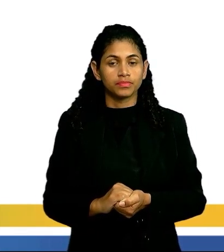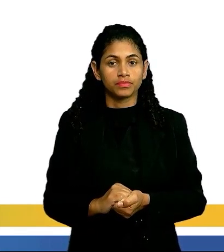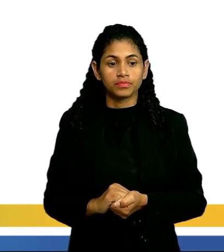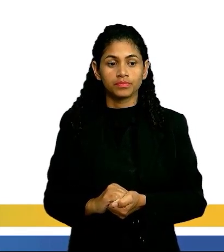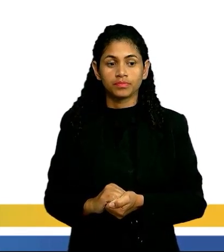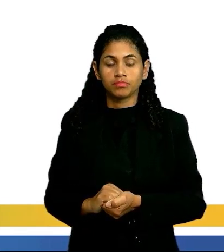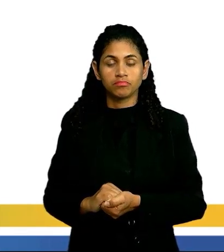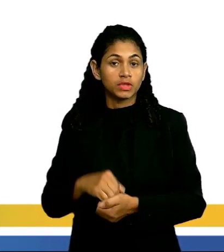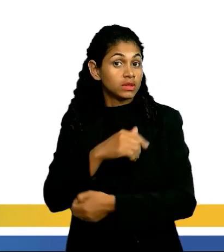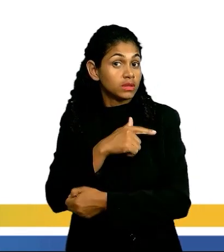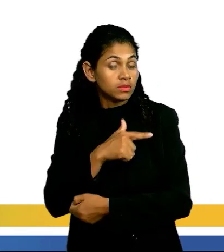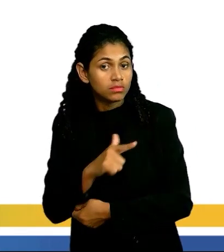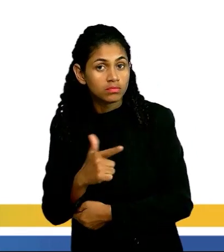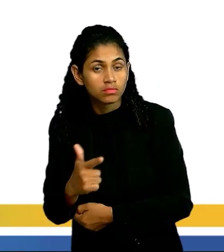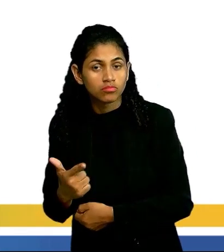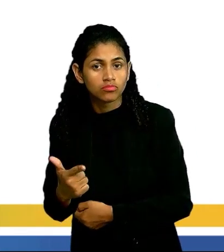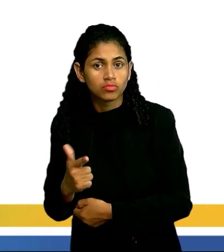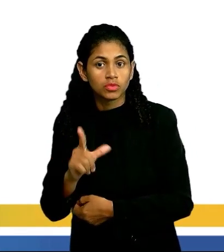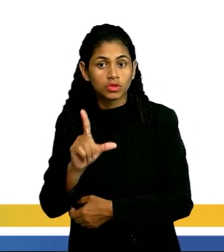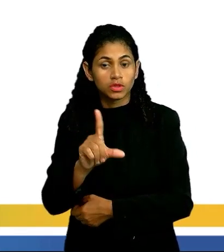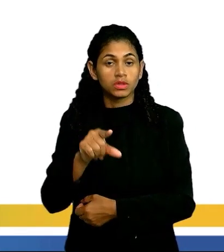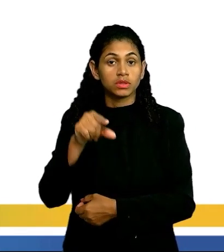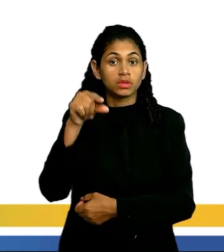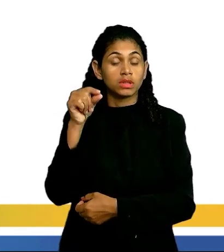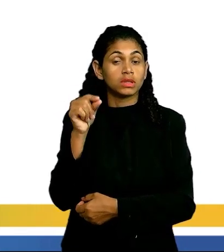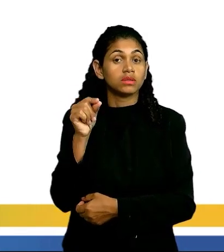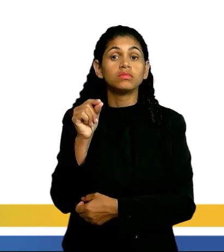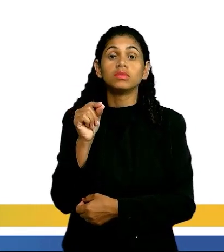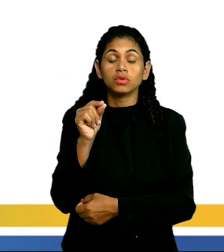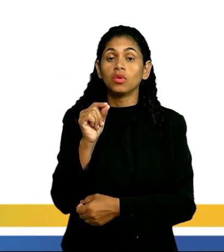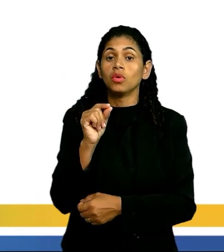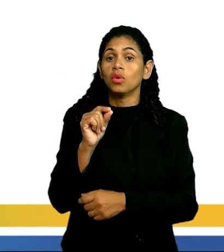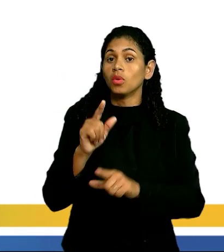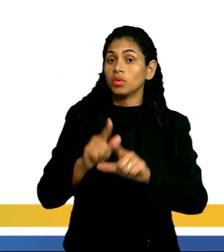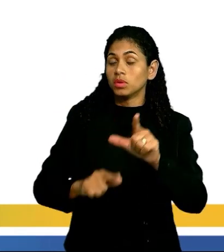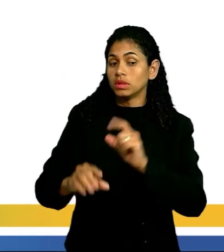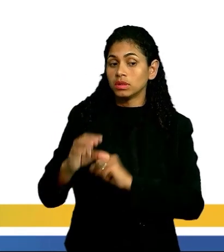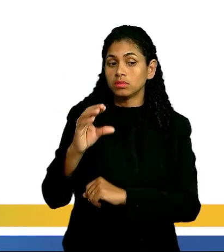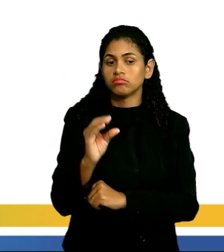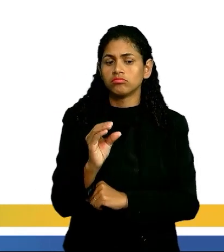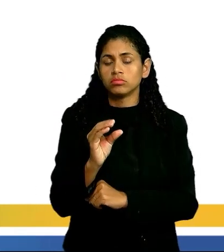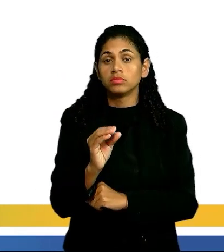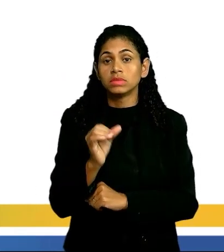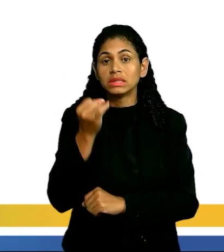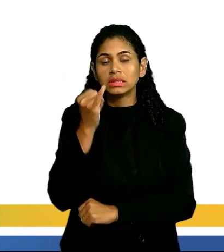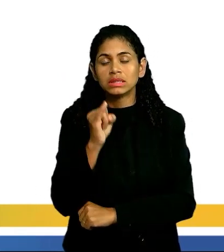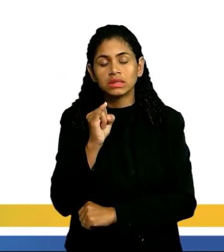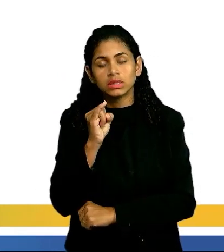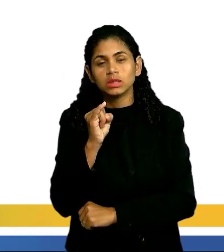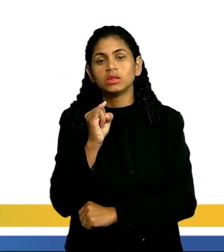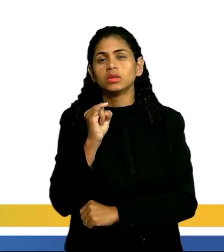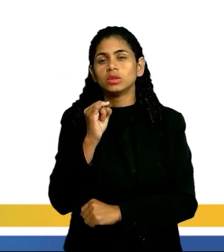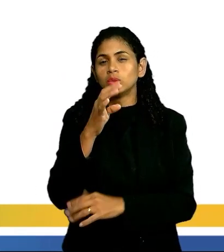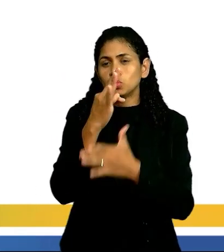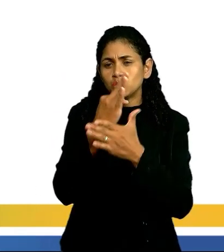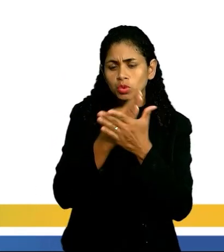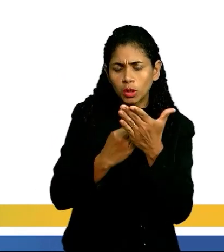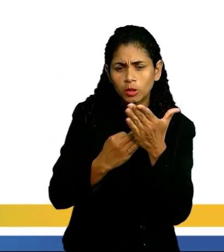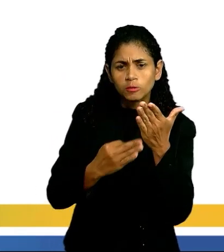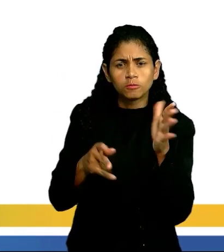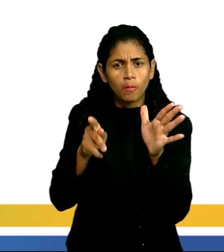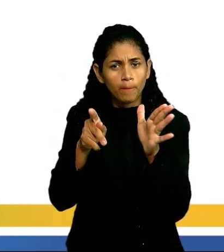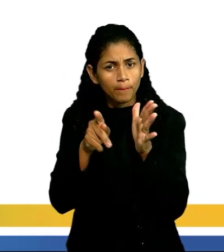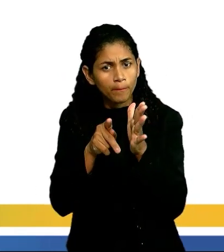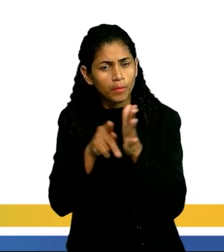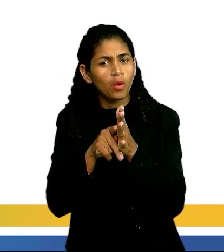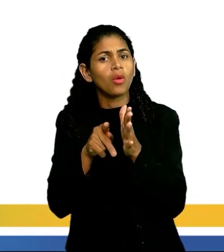não houvesse a opção C e se esse texto ele não fosse tão especificamente, né, ligado à questão